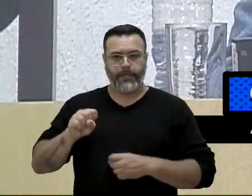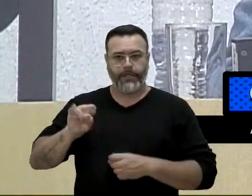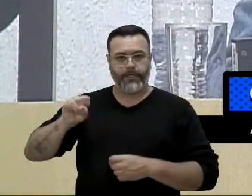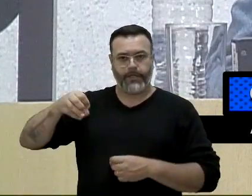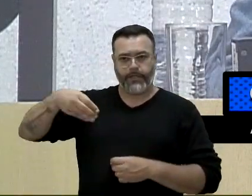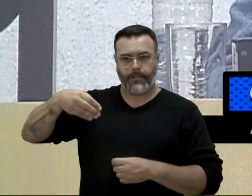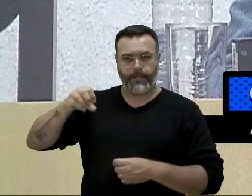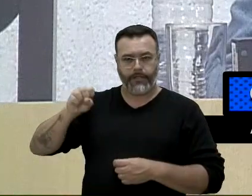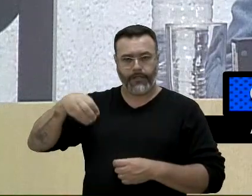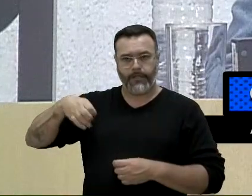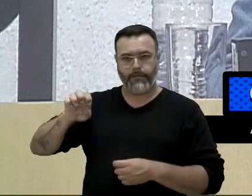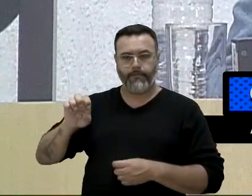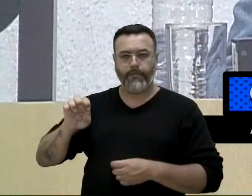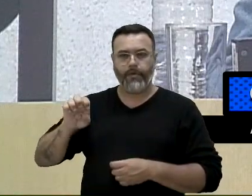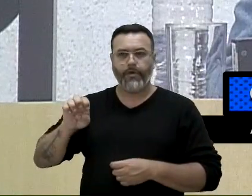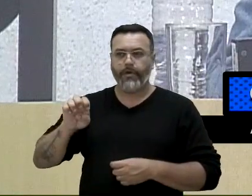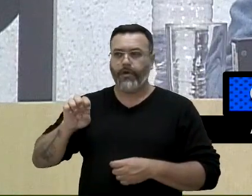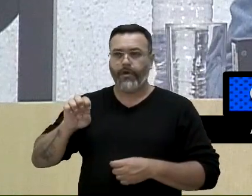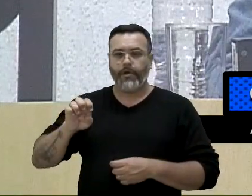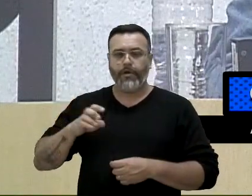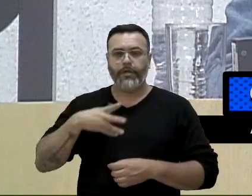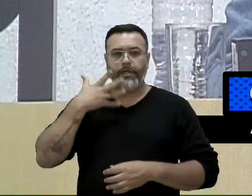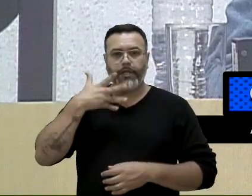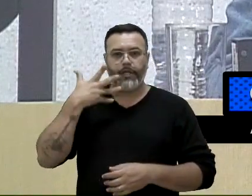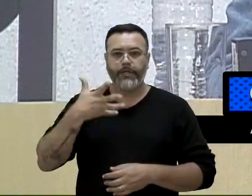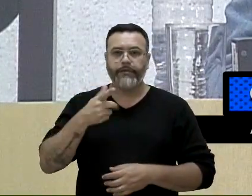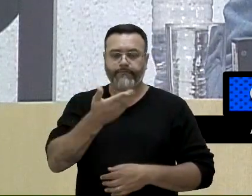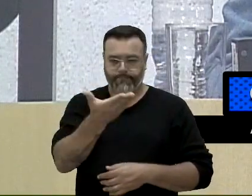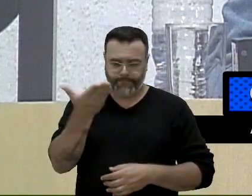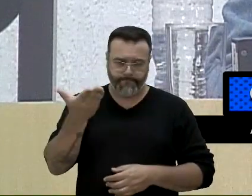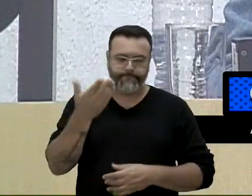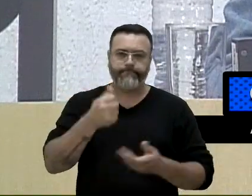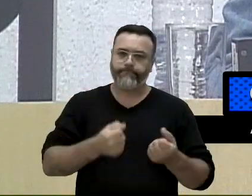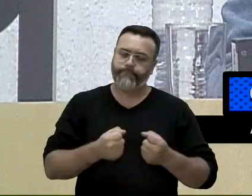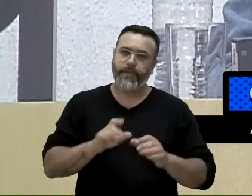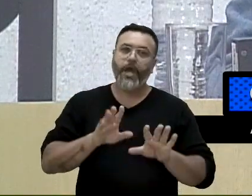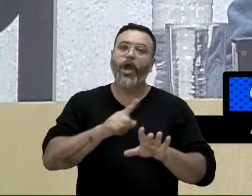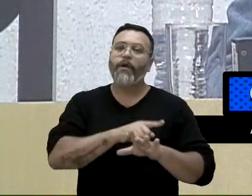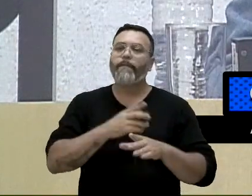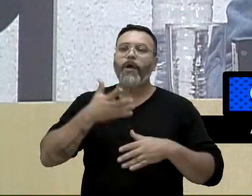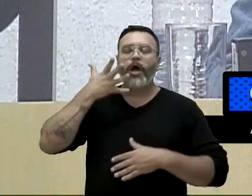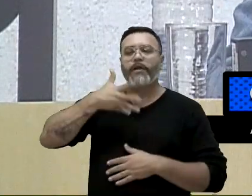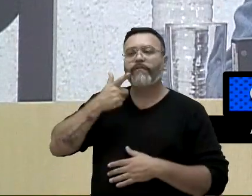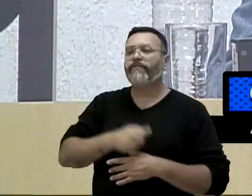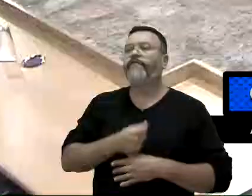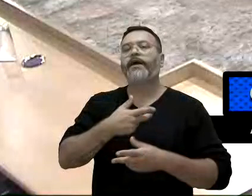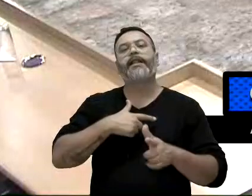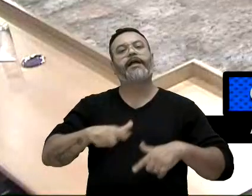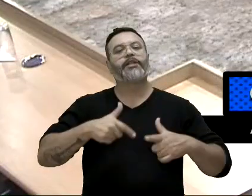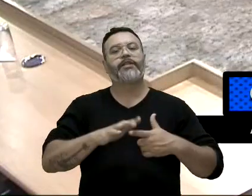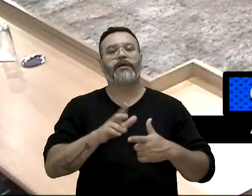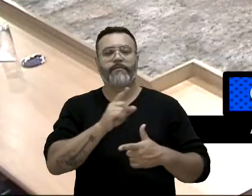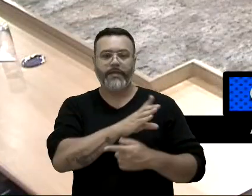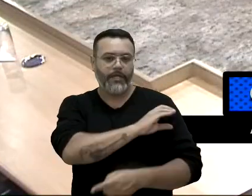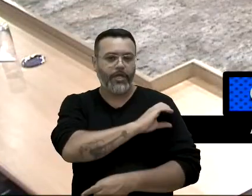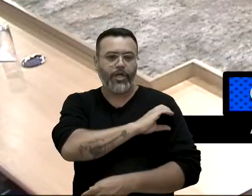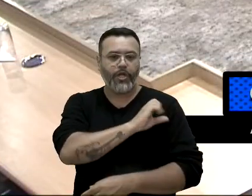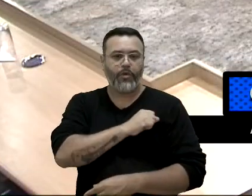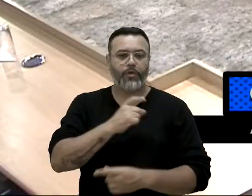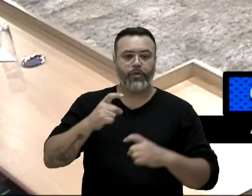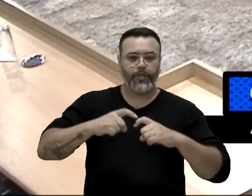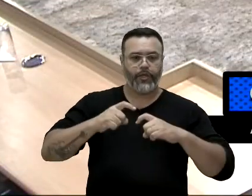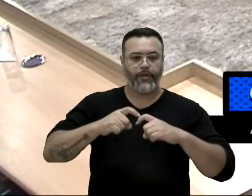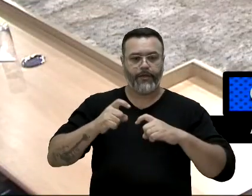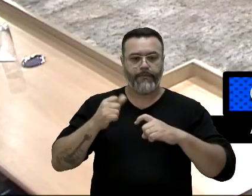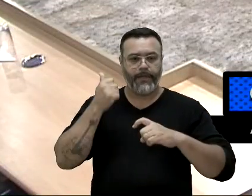palavra. Você pode falar um pouquinho para a gente do seu trabalho. A doutora Simone, ela é coordenadora médica da maternidade